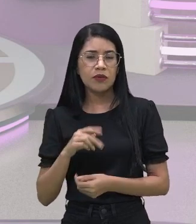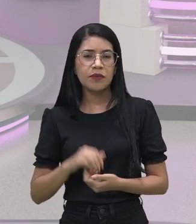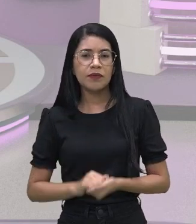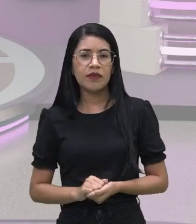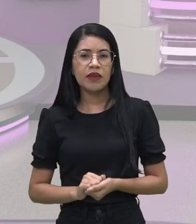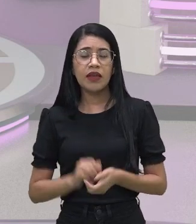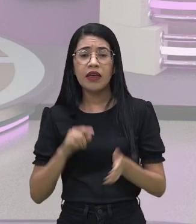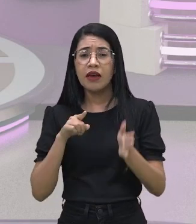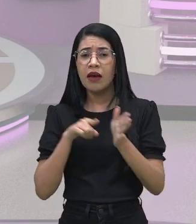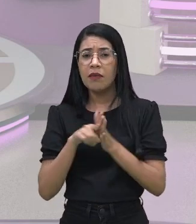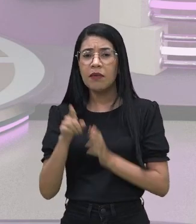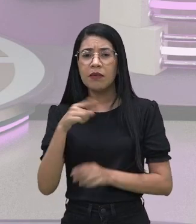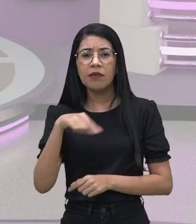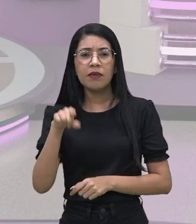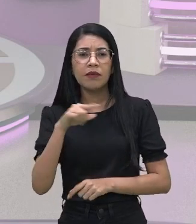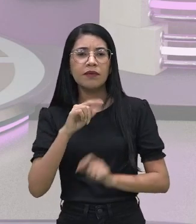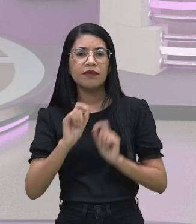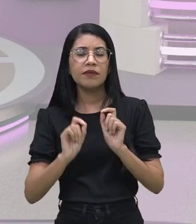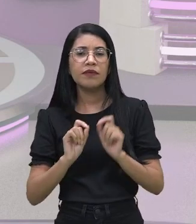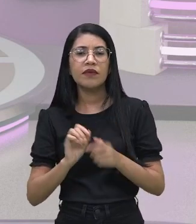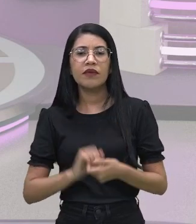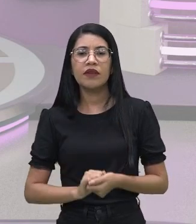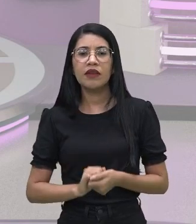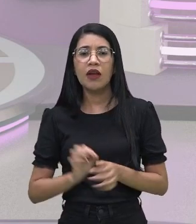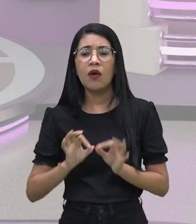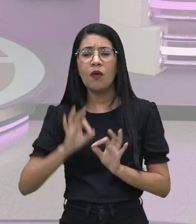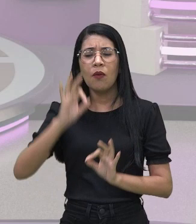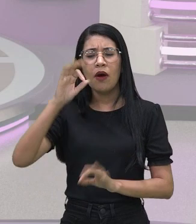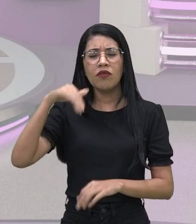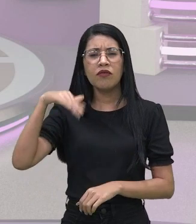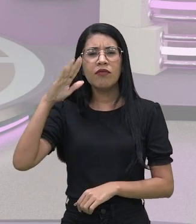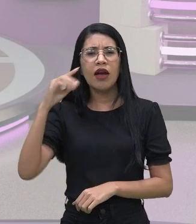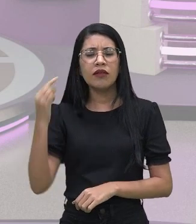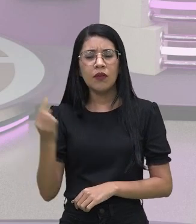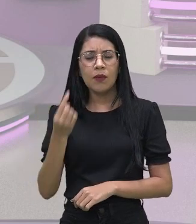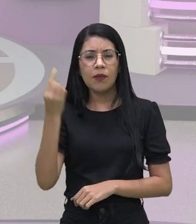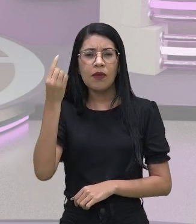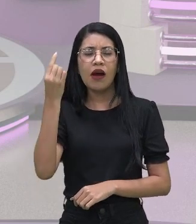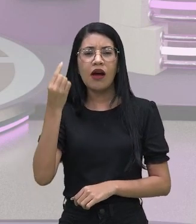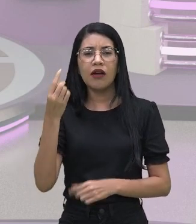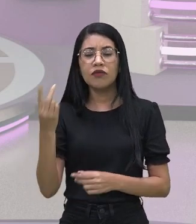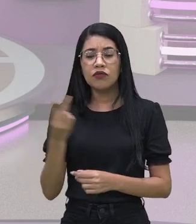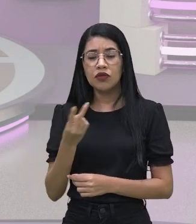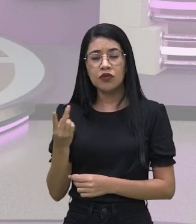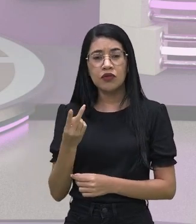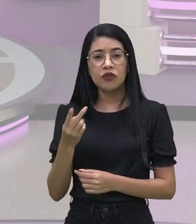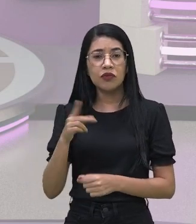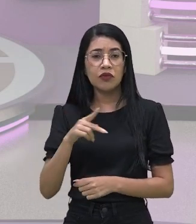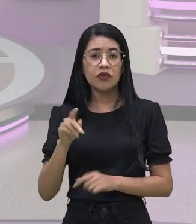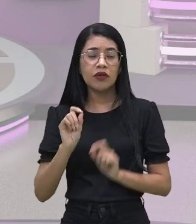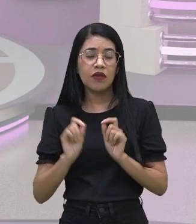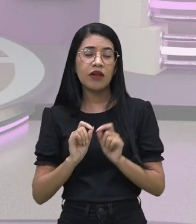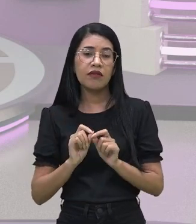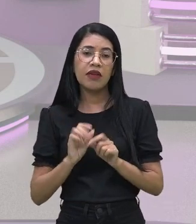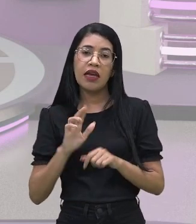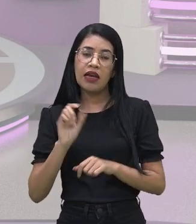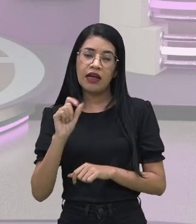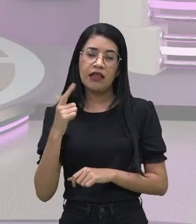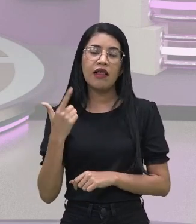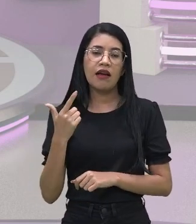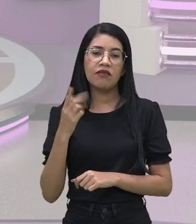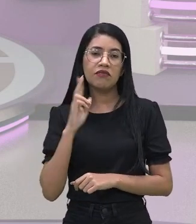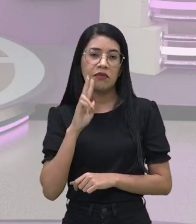a pergunta aí para vocês. Quem é o mais alto entre o professor Alexandre e o professor Mário? Óbvio, a resposta está na